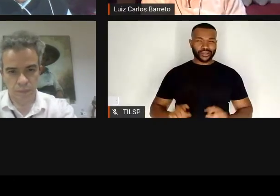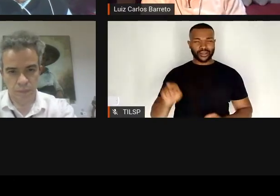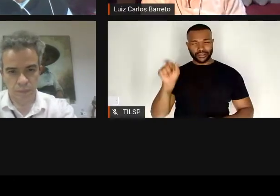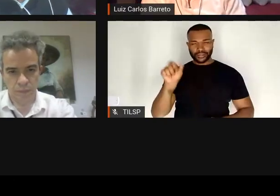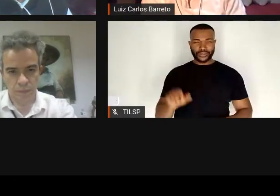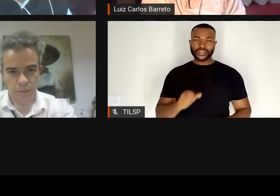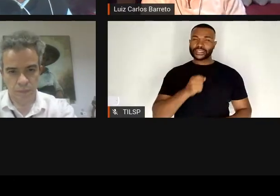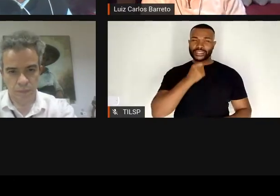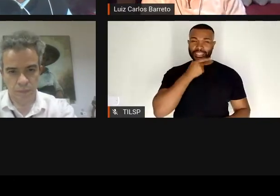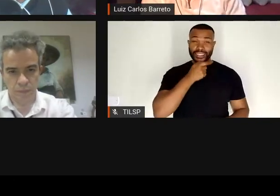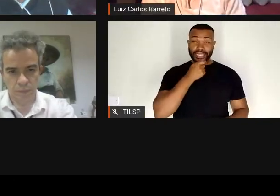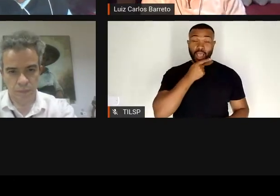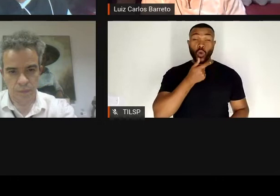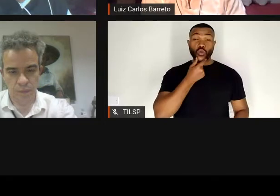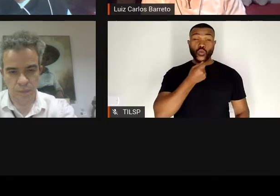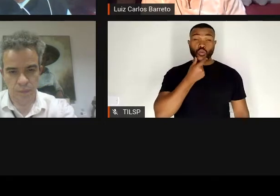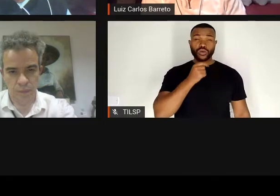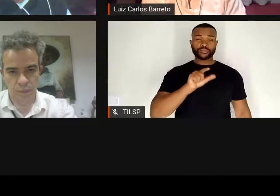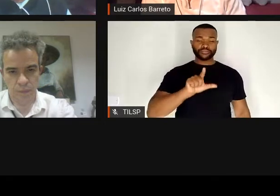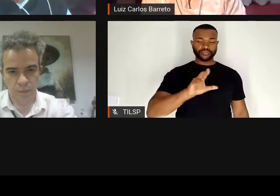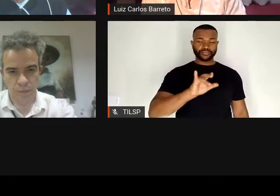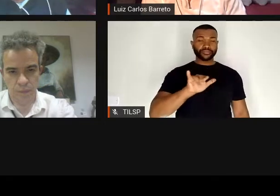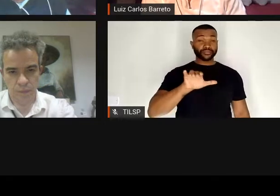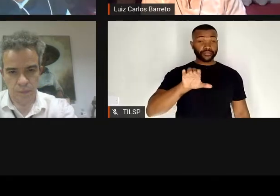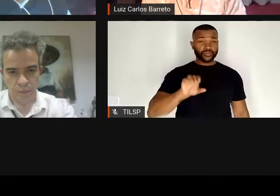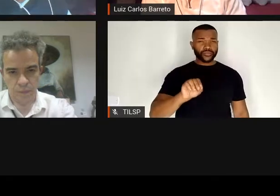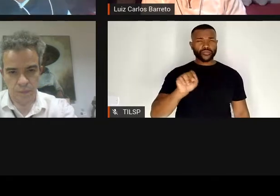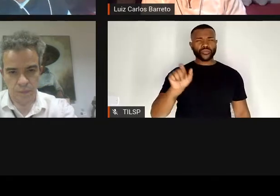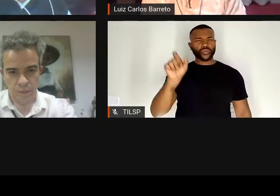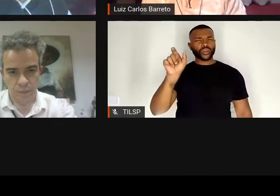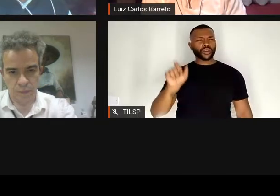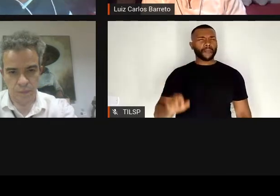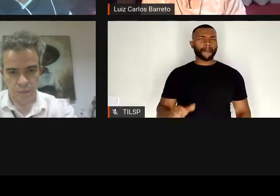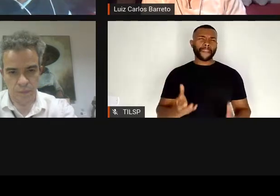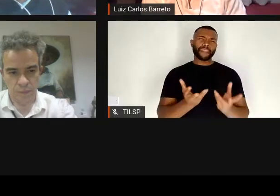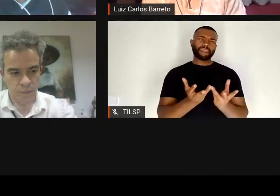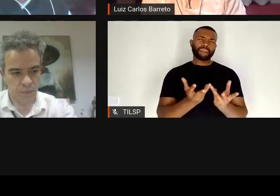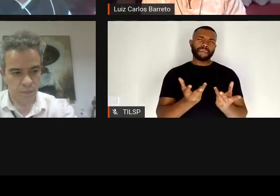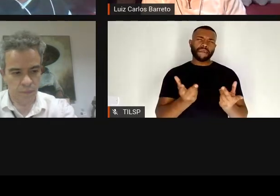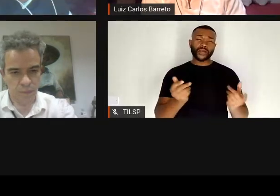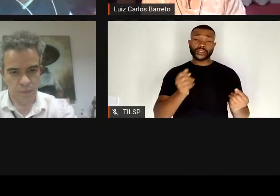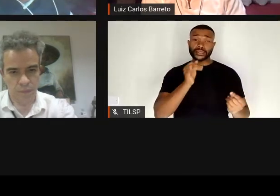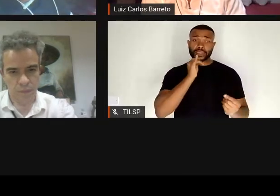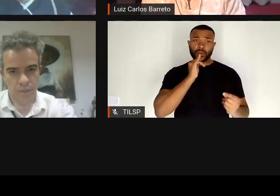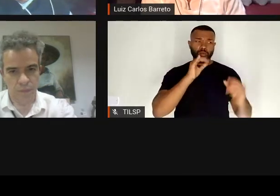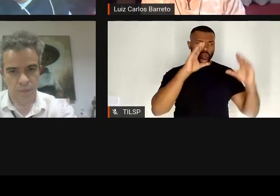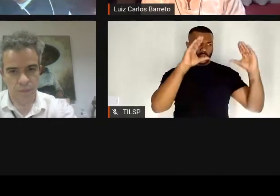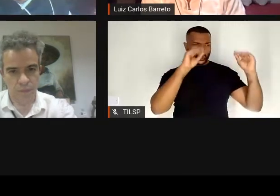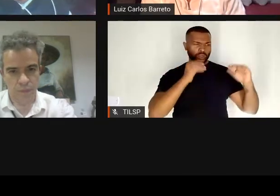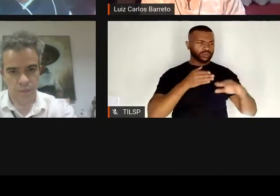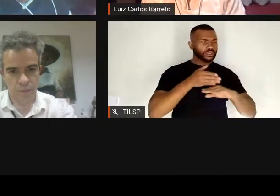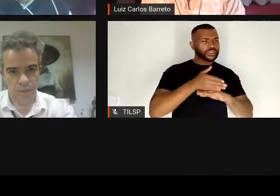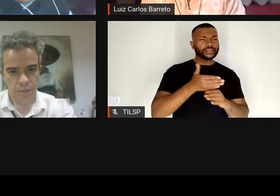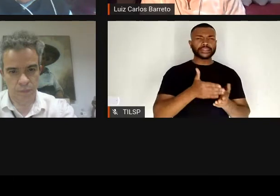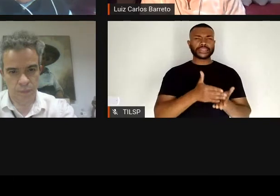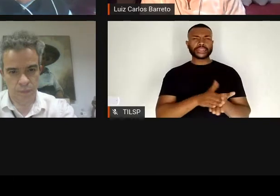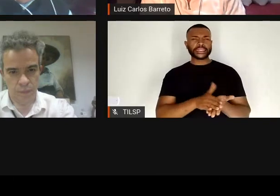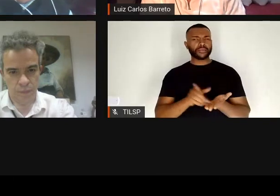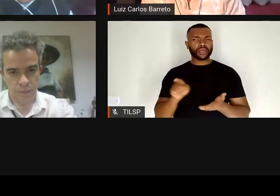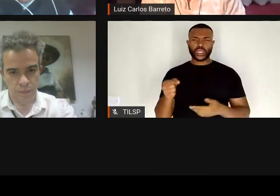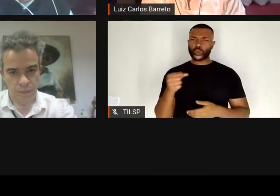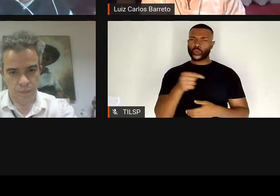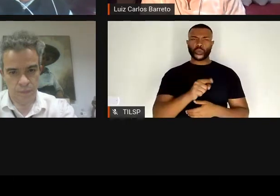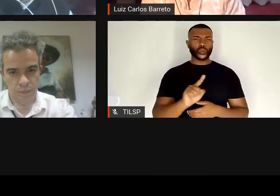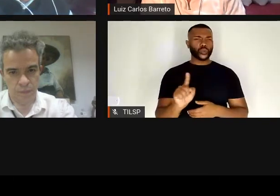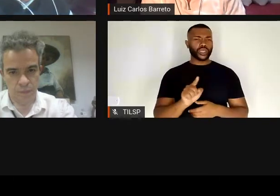Luciano Carneiro era uma pessoa um pouco reservada, não era muito chegada às noitadas de samba lá na Pedra do